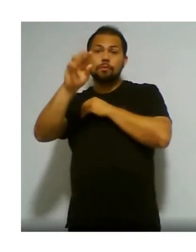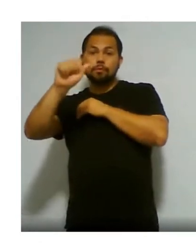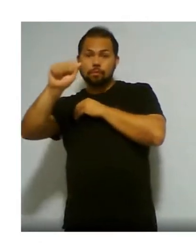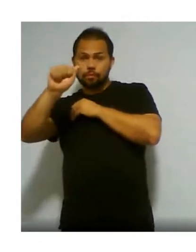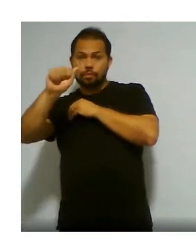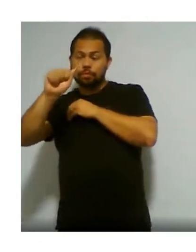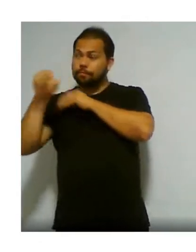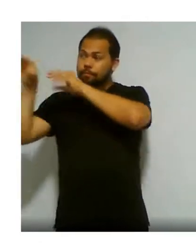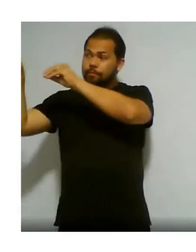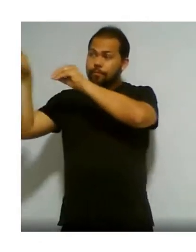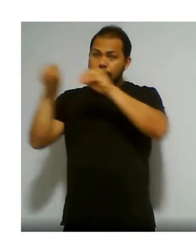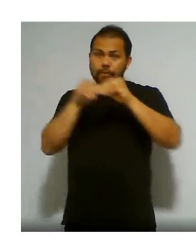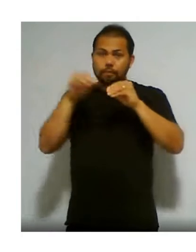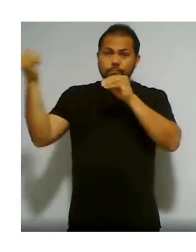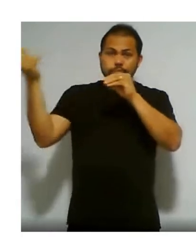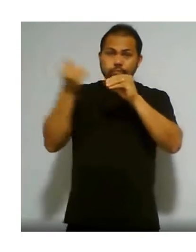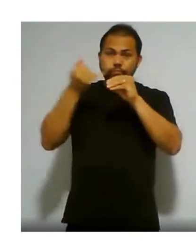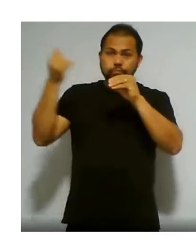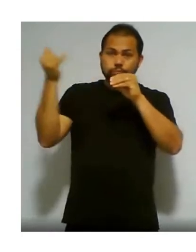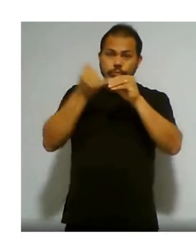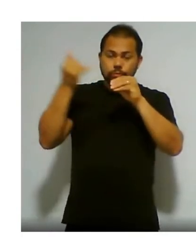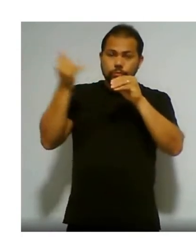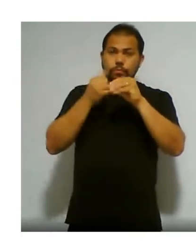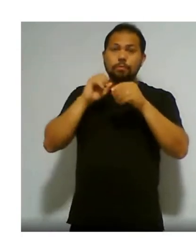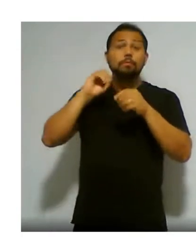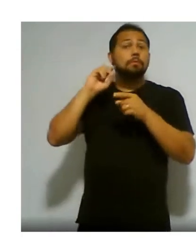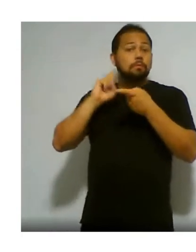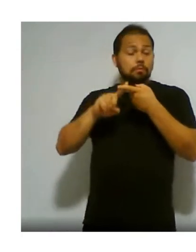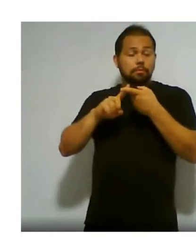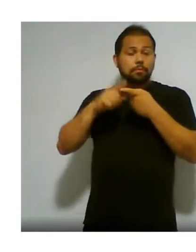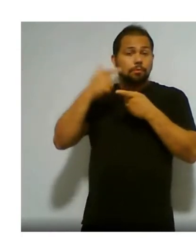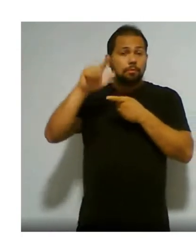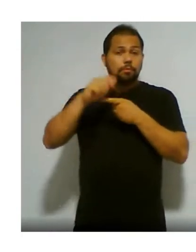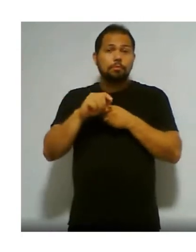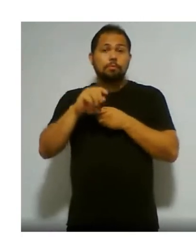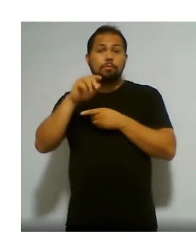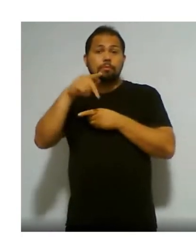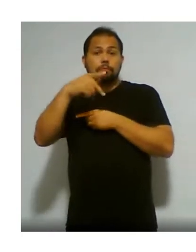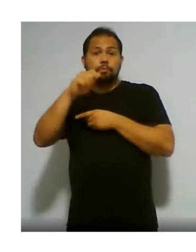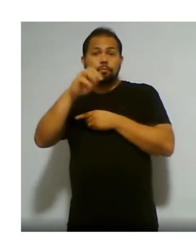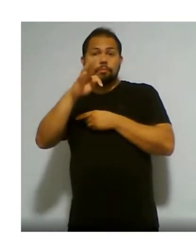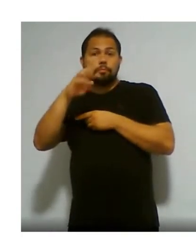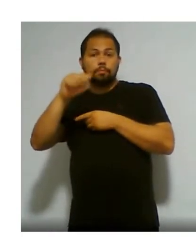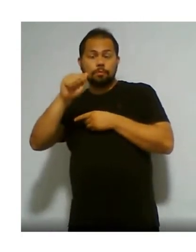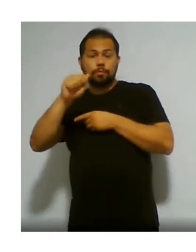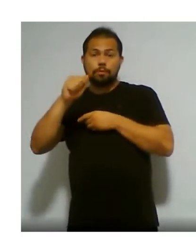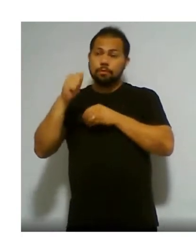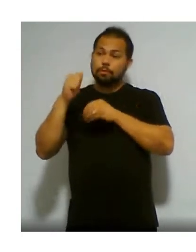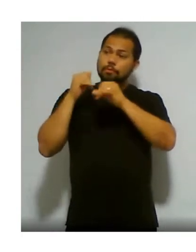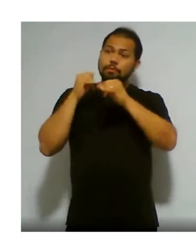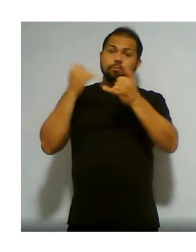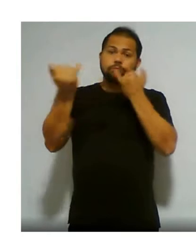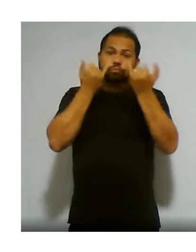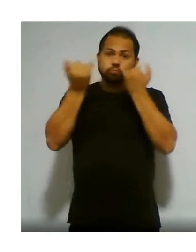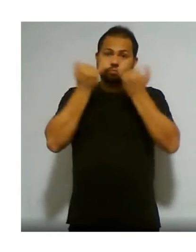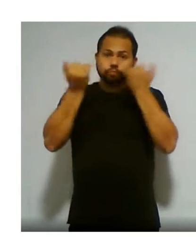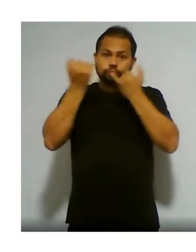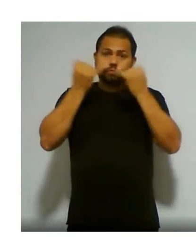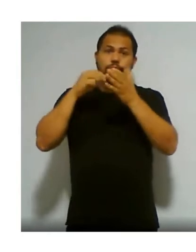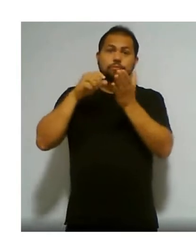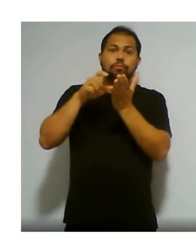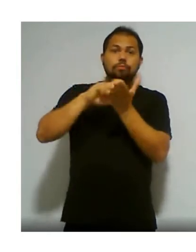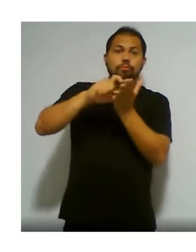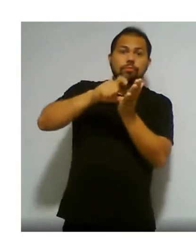entrar no nome ATA ou PATA, né, que seria a transmissão desses dados em HDs ou leitores